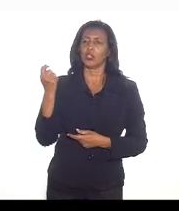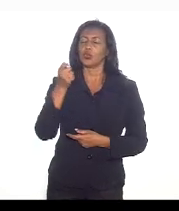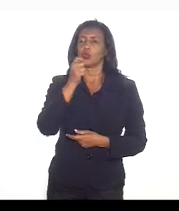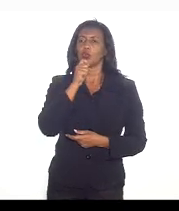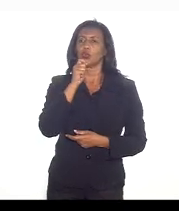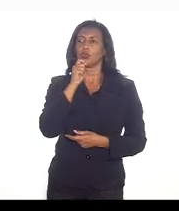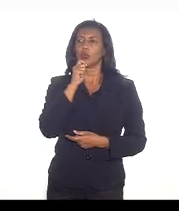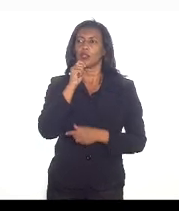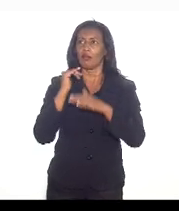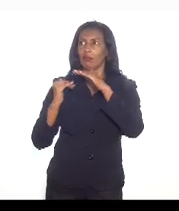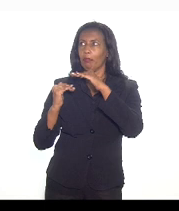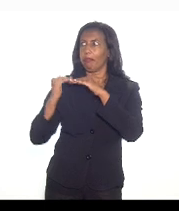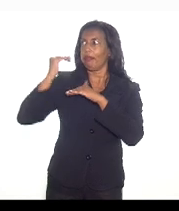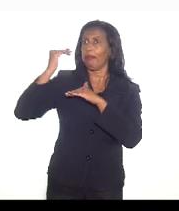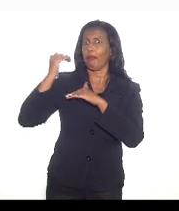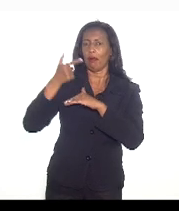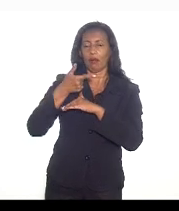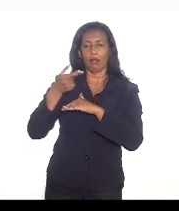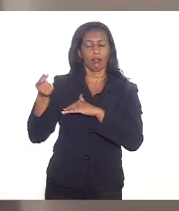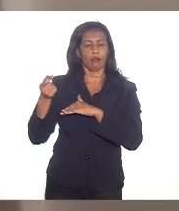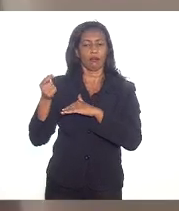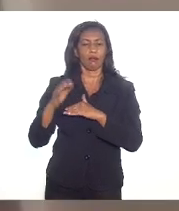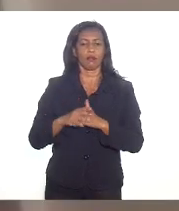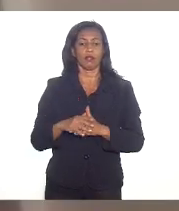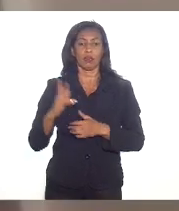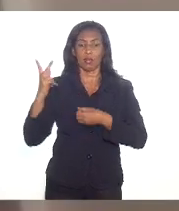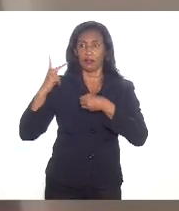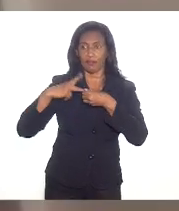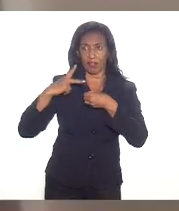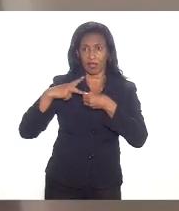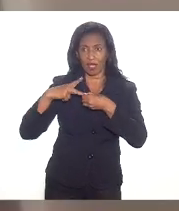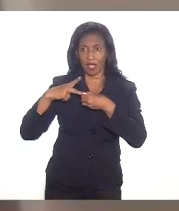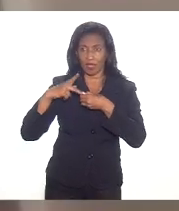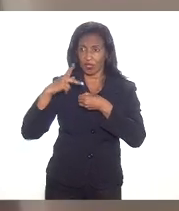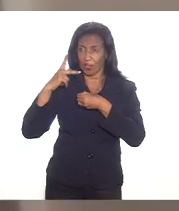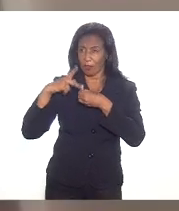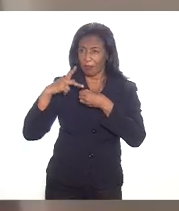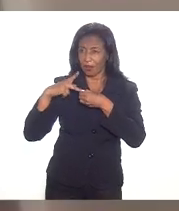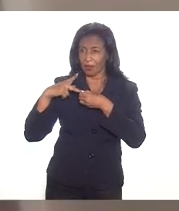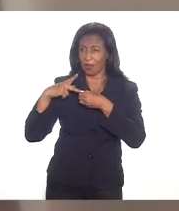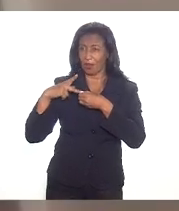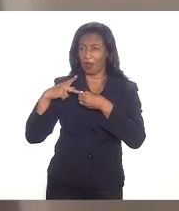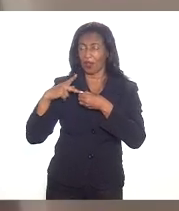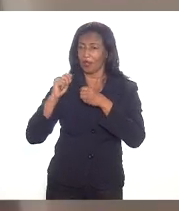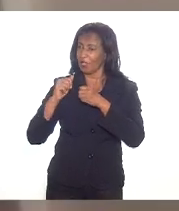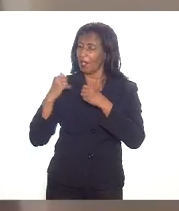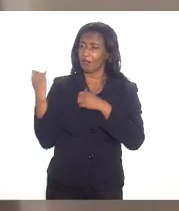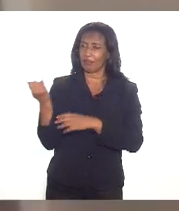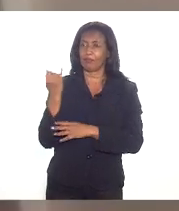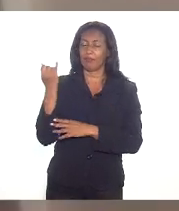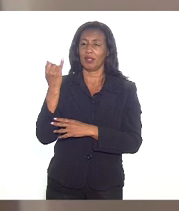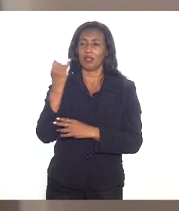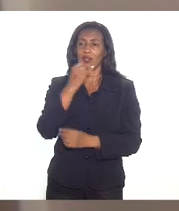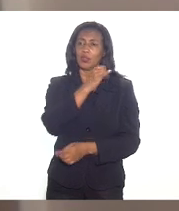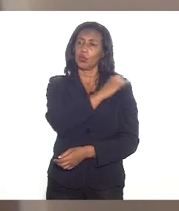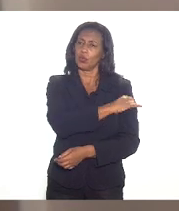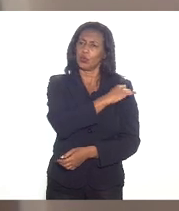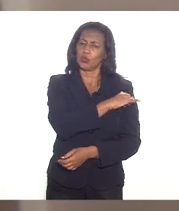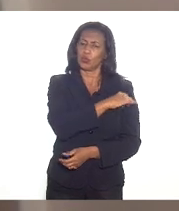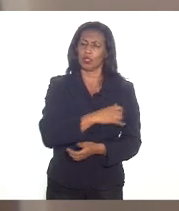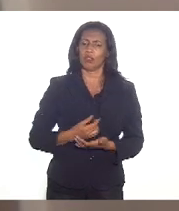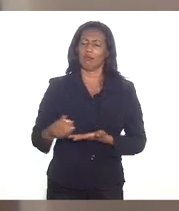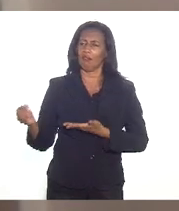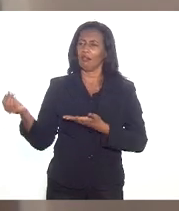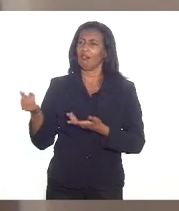boom que alguns acham nos anos 2000. Né? Na verdade, o petróleo é uma riqueza que vaza do Estado do Rio de Janeiro. Vaza em termos de